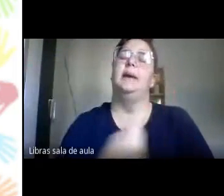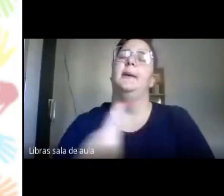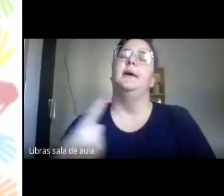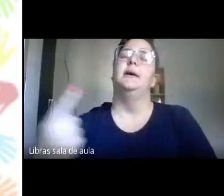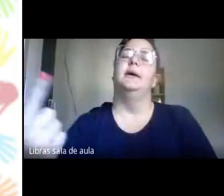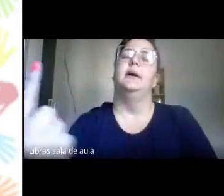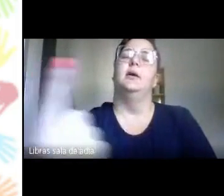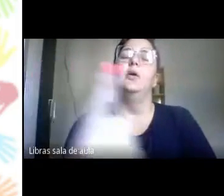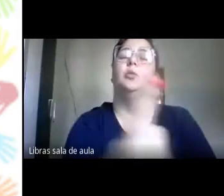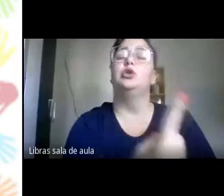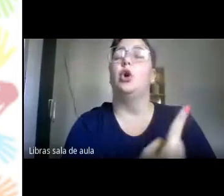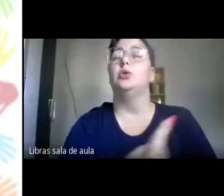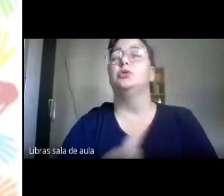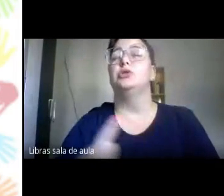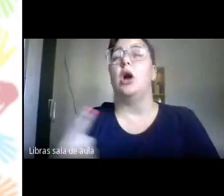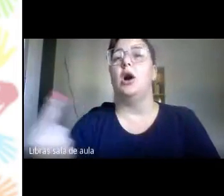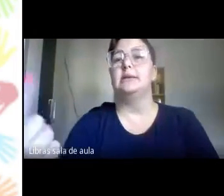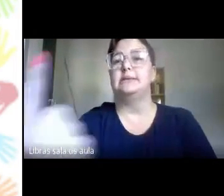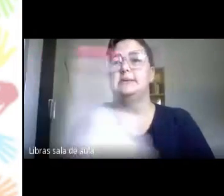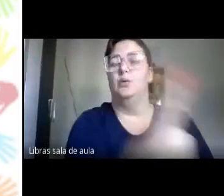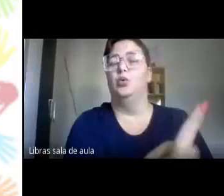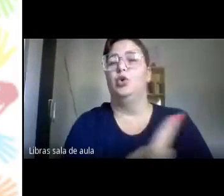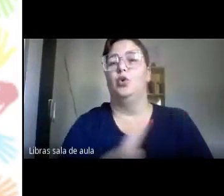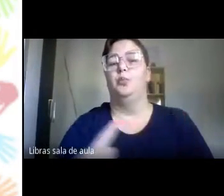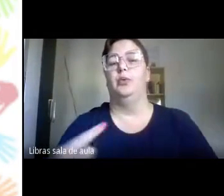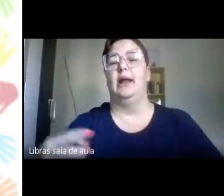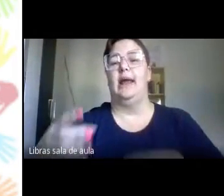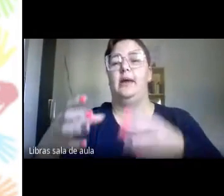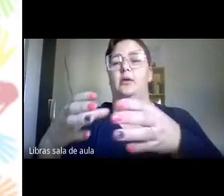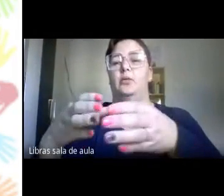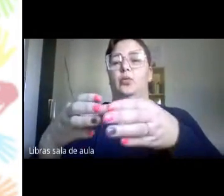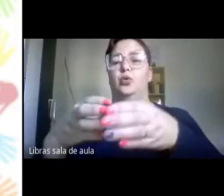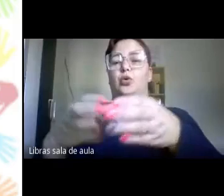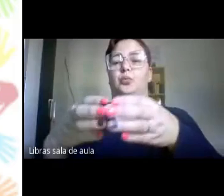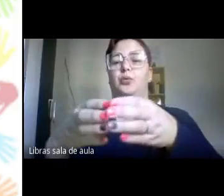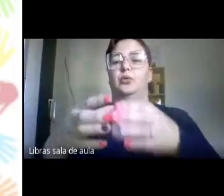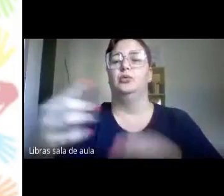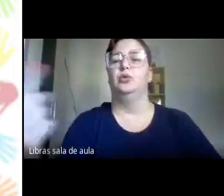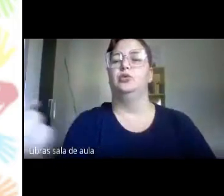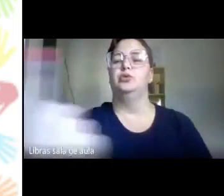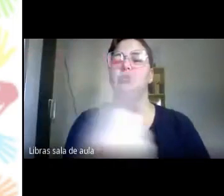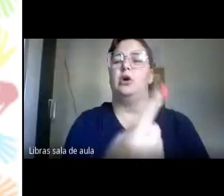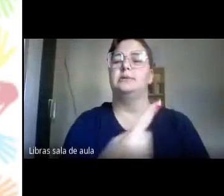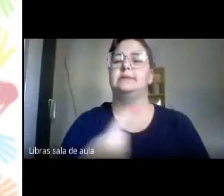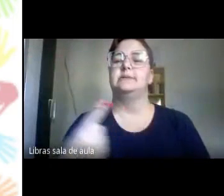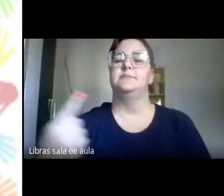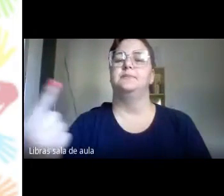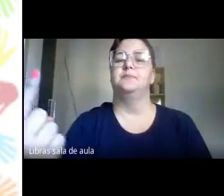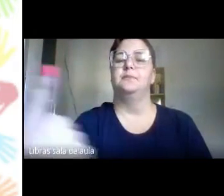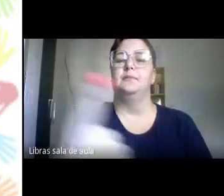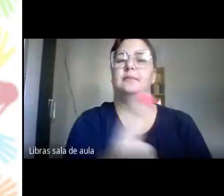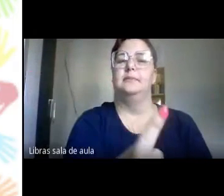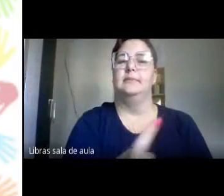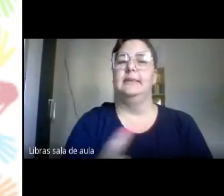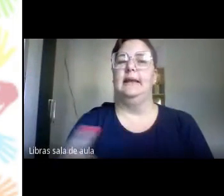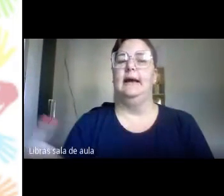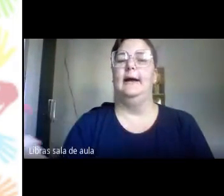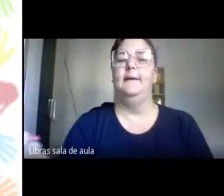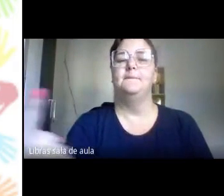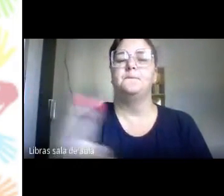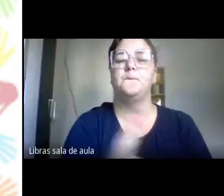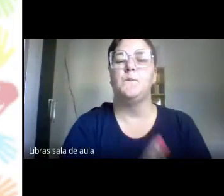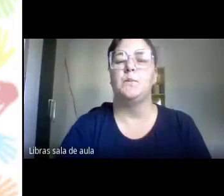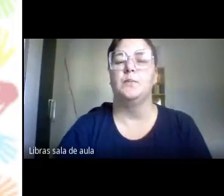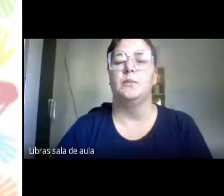gira. Como todos nós, o grupo, né? O grupo, todos nós.